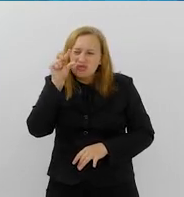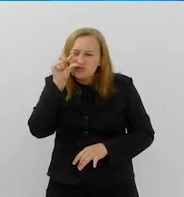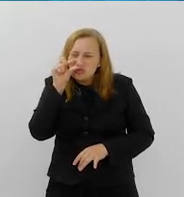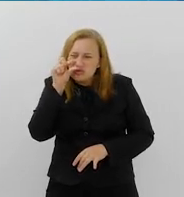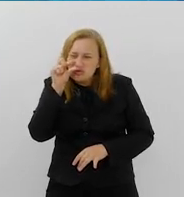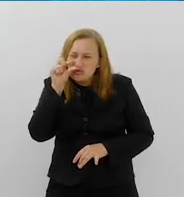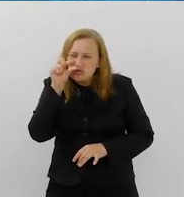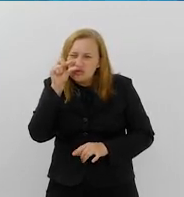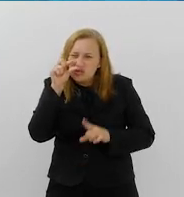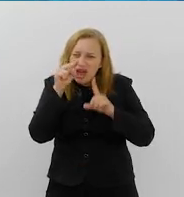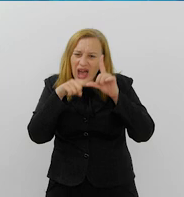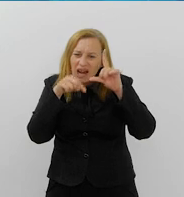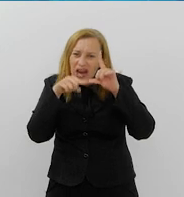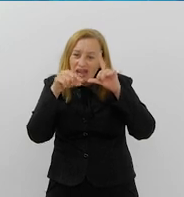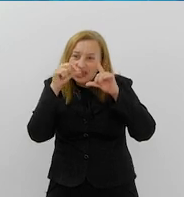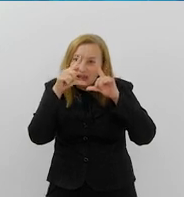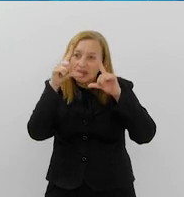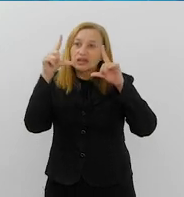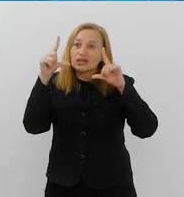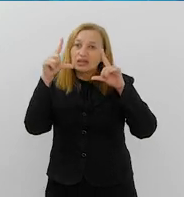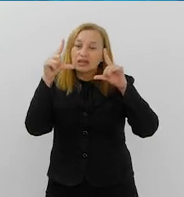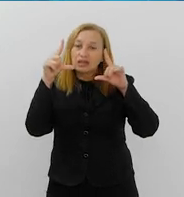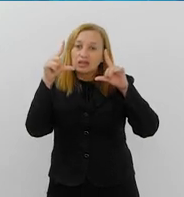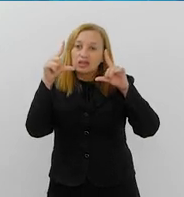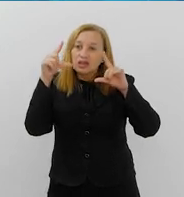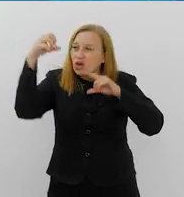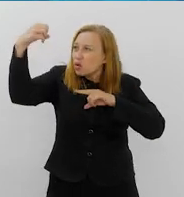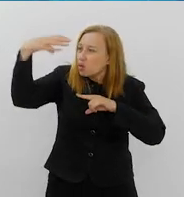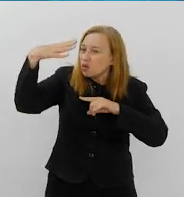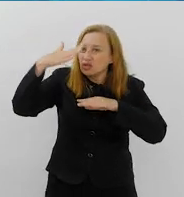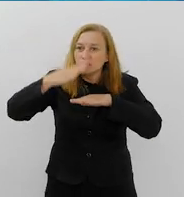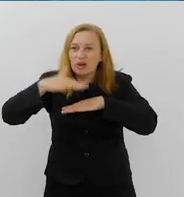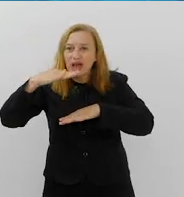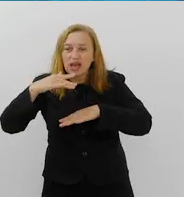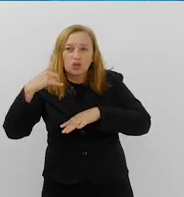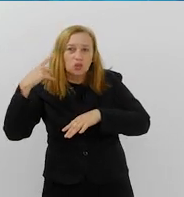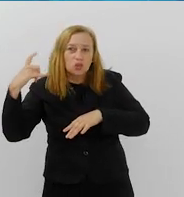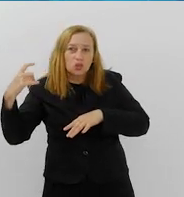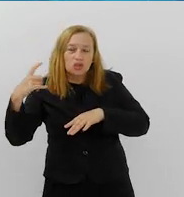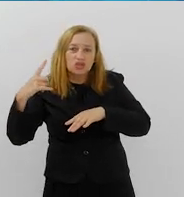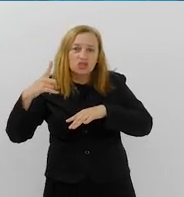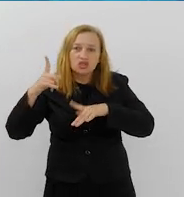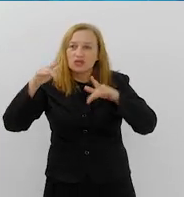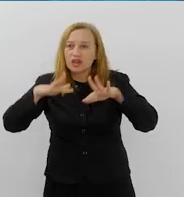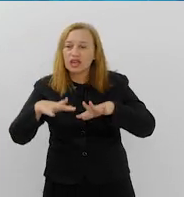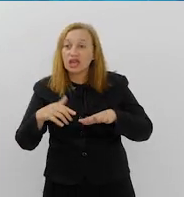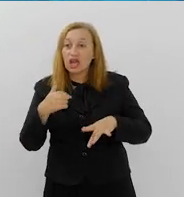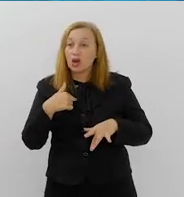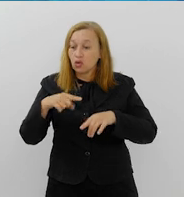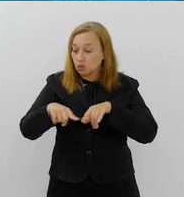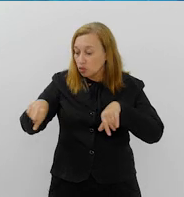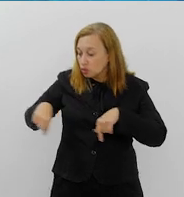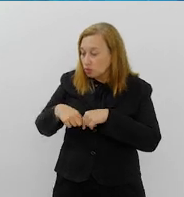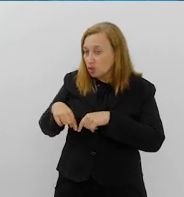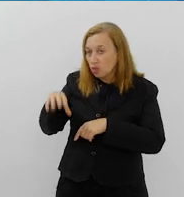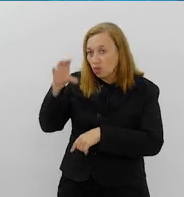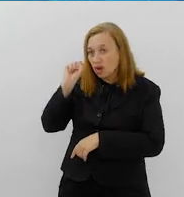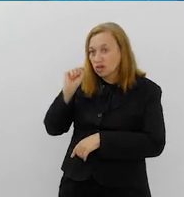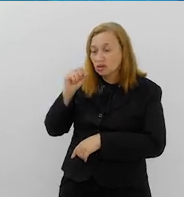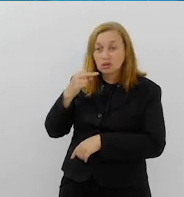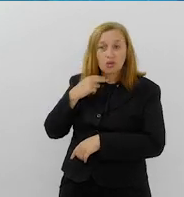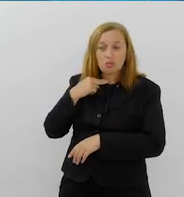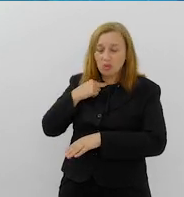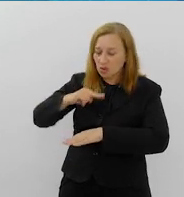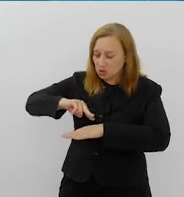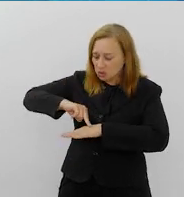muito pequena, não consigo ler, então aumenta a claridade, né? Vou colocar um som diferente. Eu estou no meu quarto, eu não